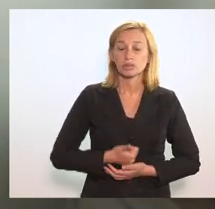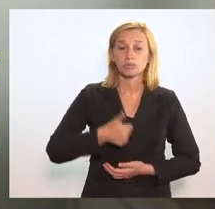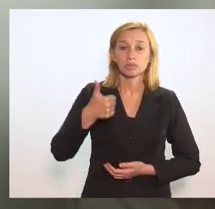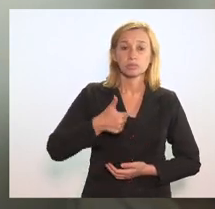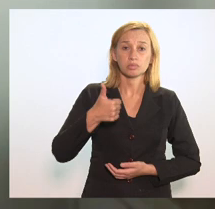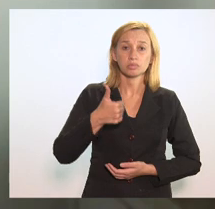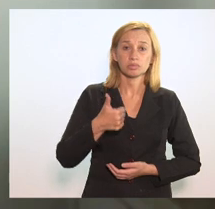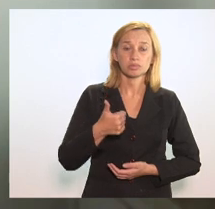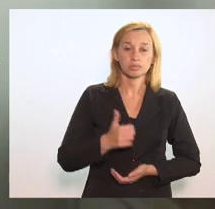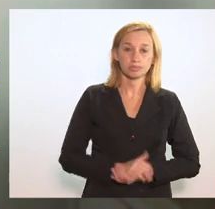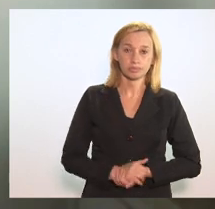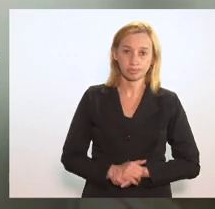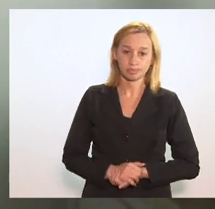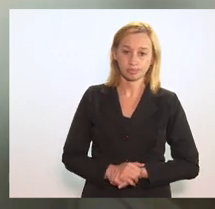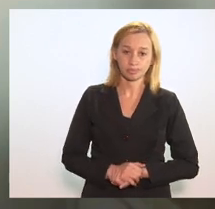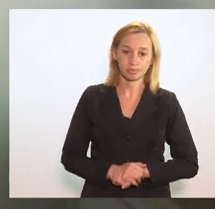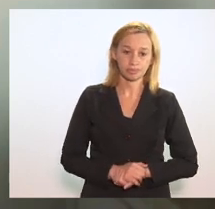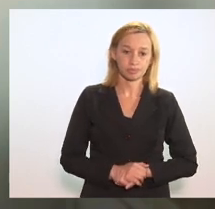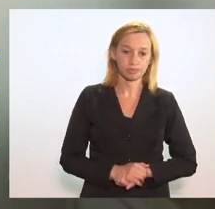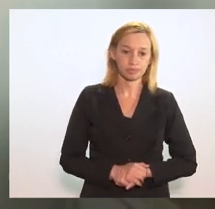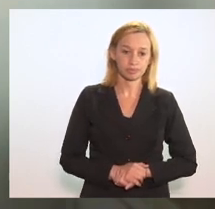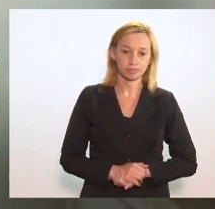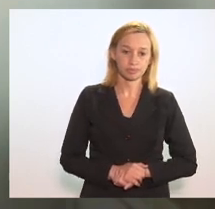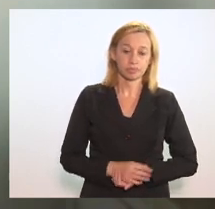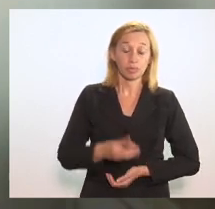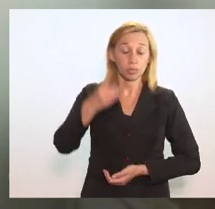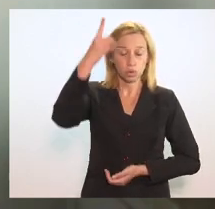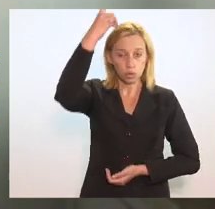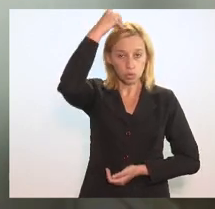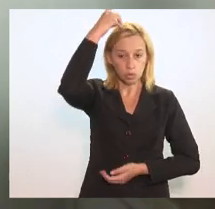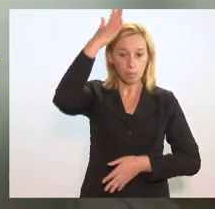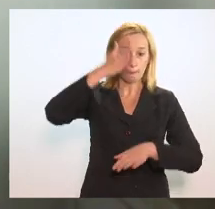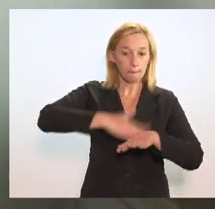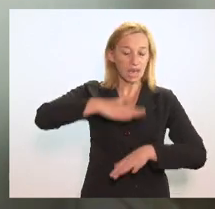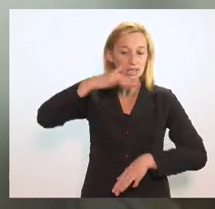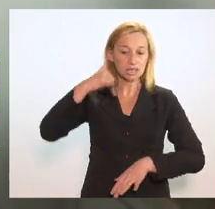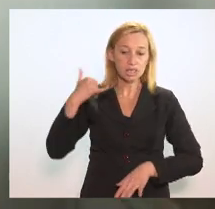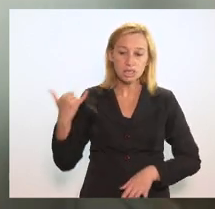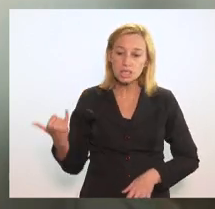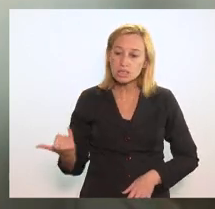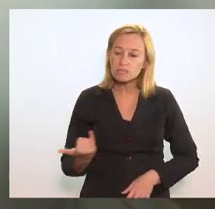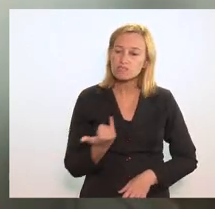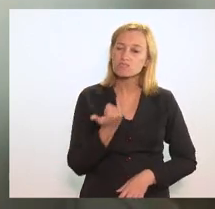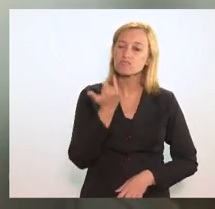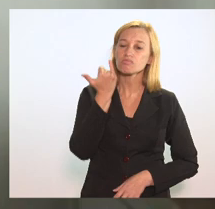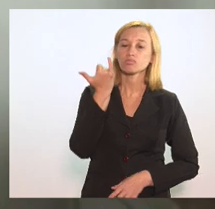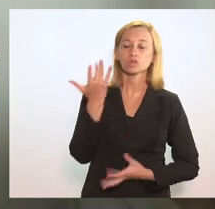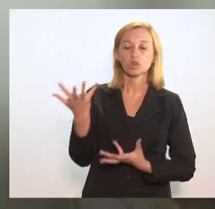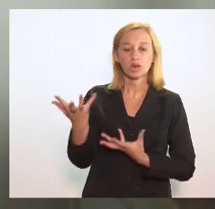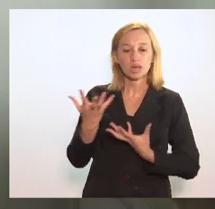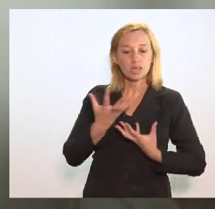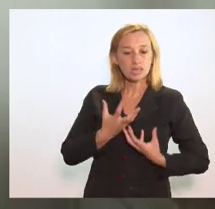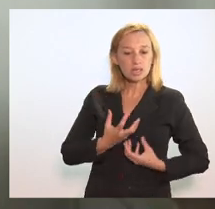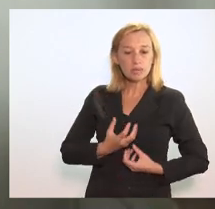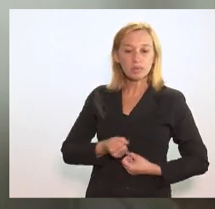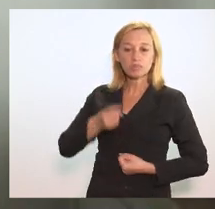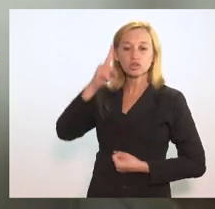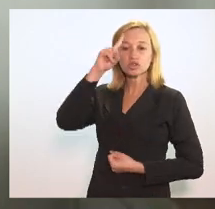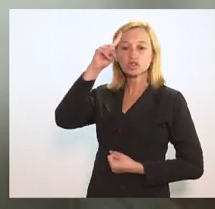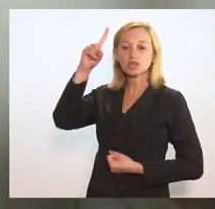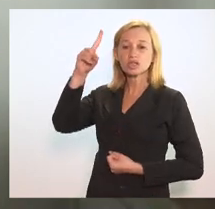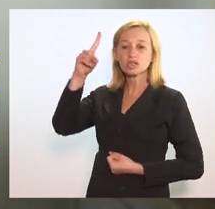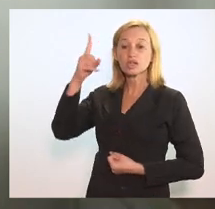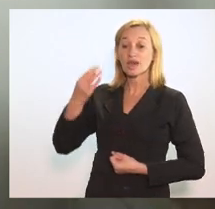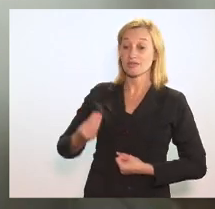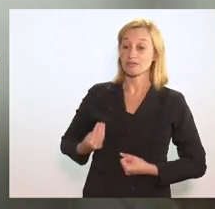lugar. O dom mais precioso que nós recebemos de Deus é